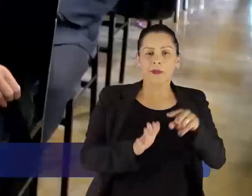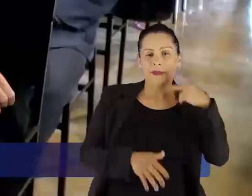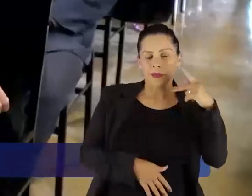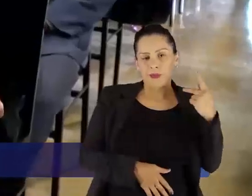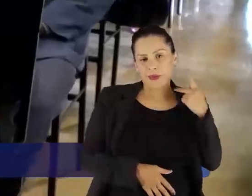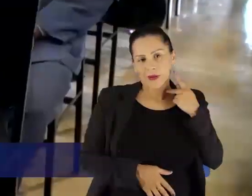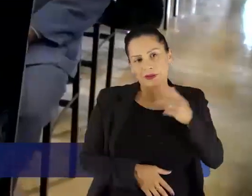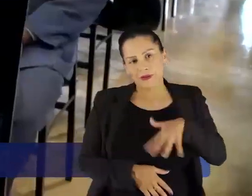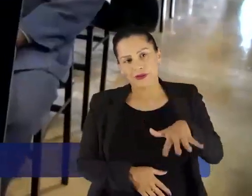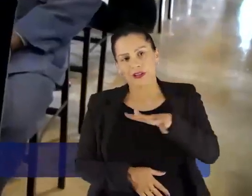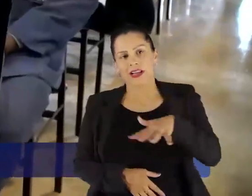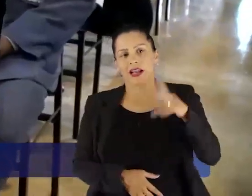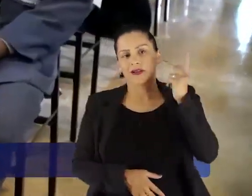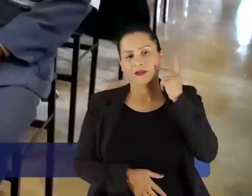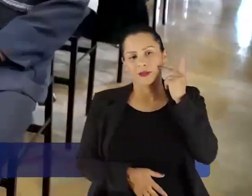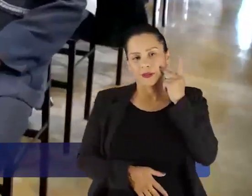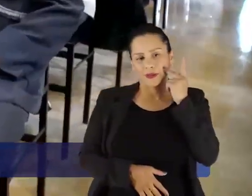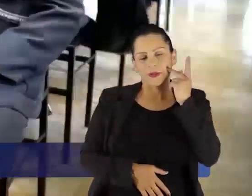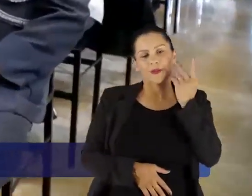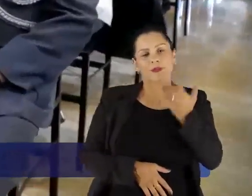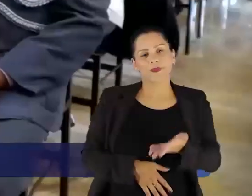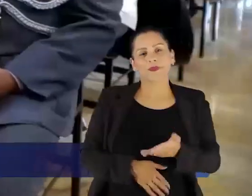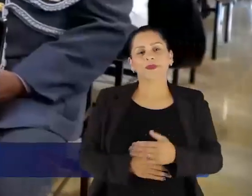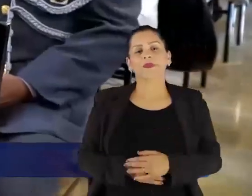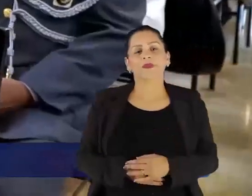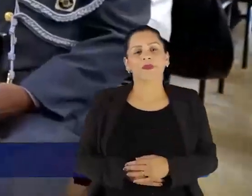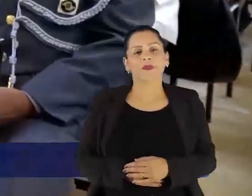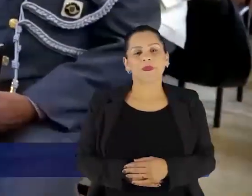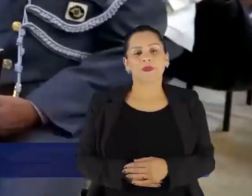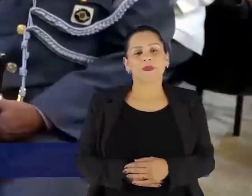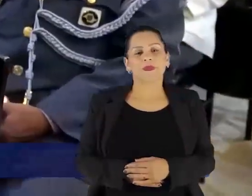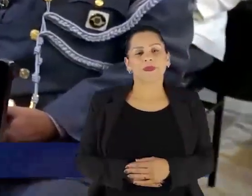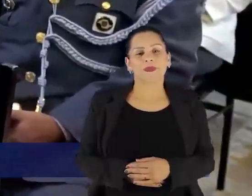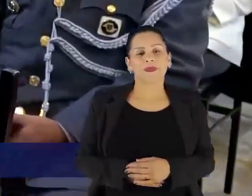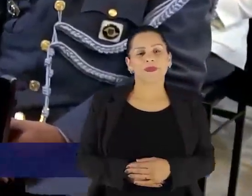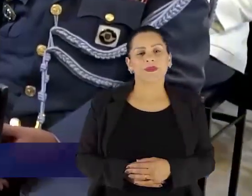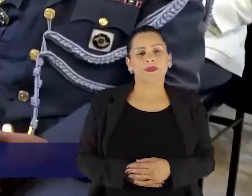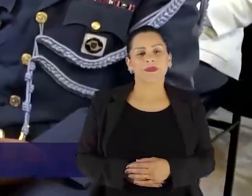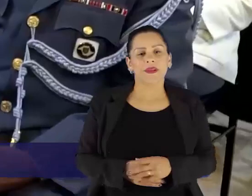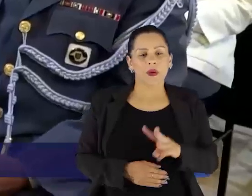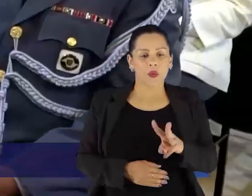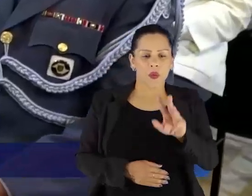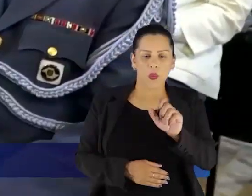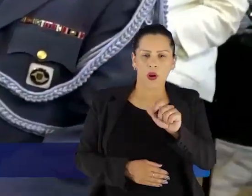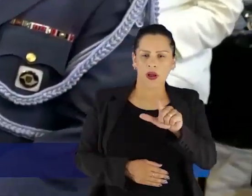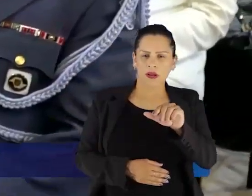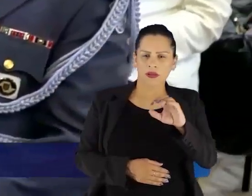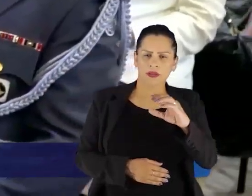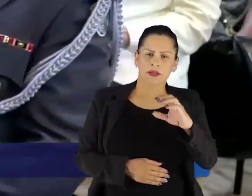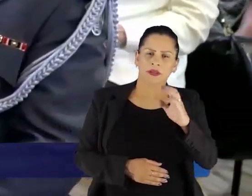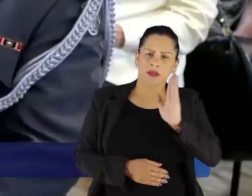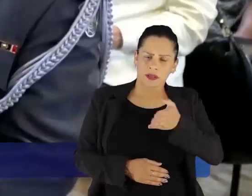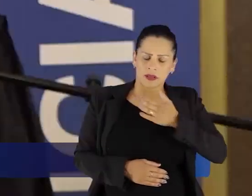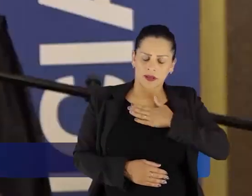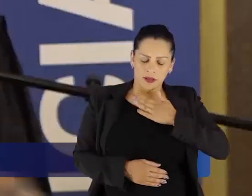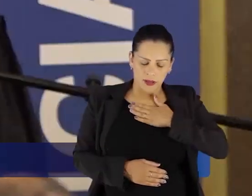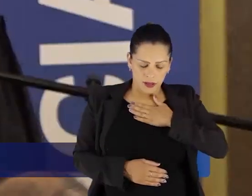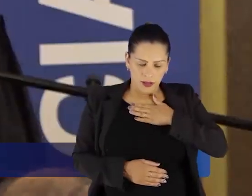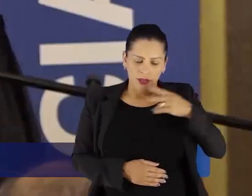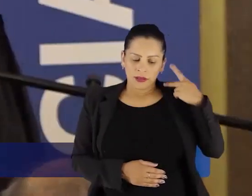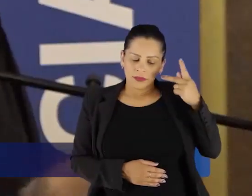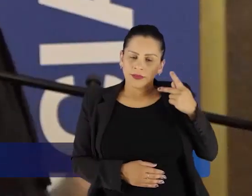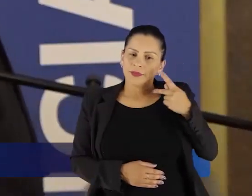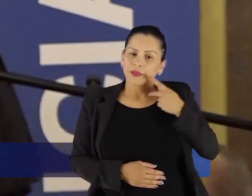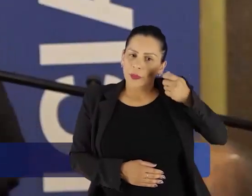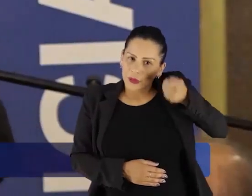procurador-geral de justiça em exercício Dr foi meu promotor na varanda trabalhou